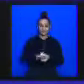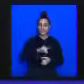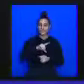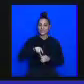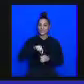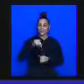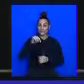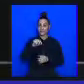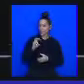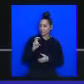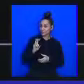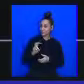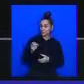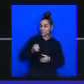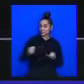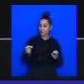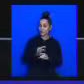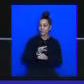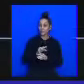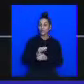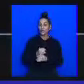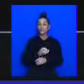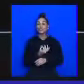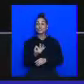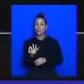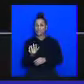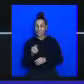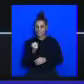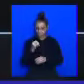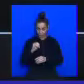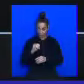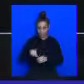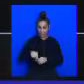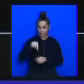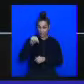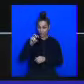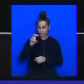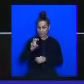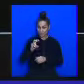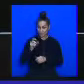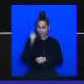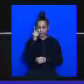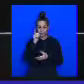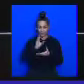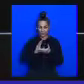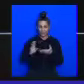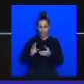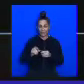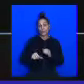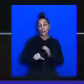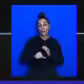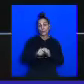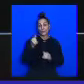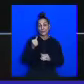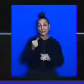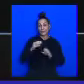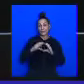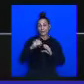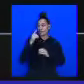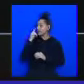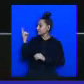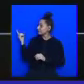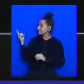Serão sorteados 5 números nesse universo de 80 números. O primeiro já está aqui